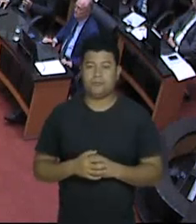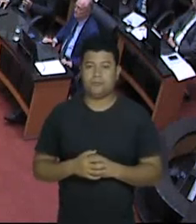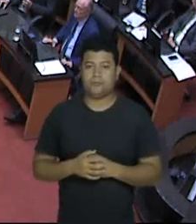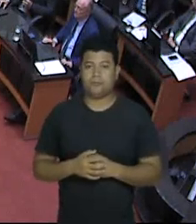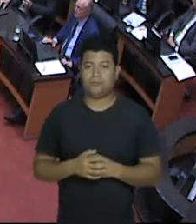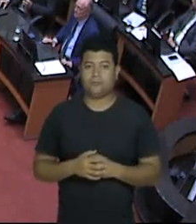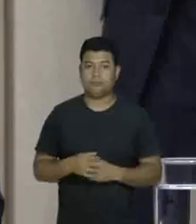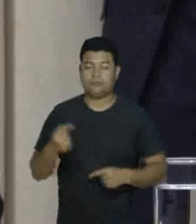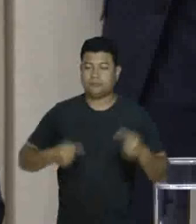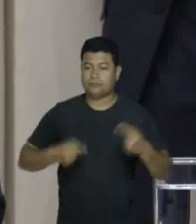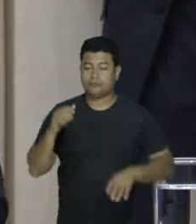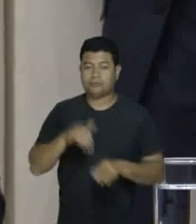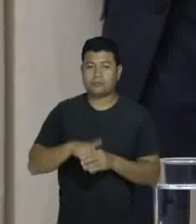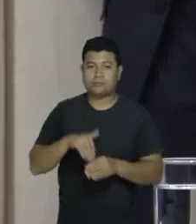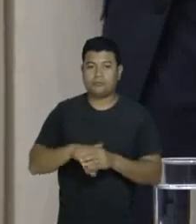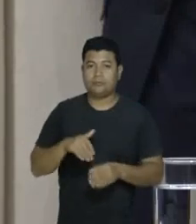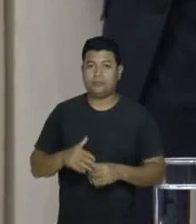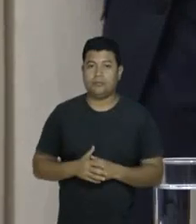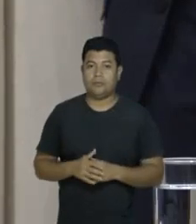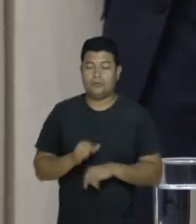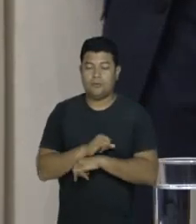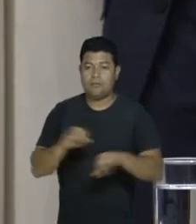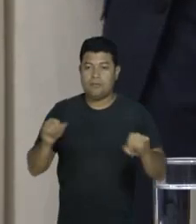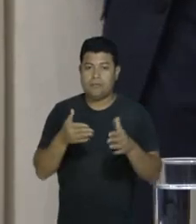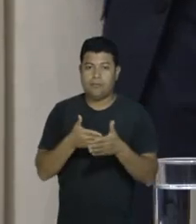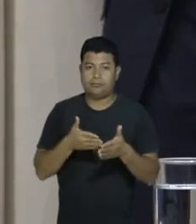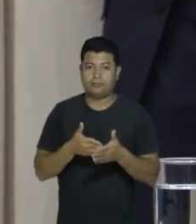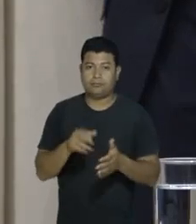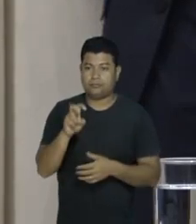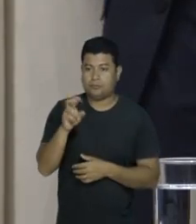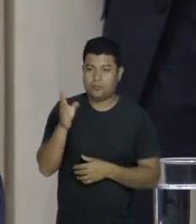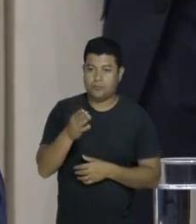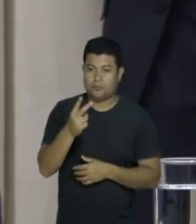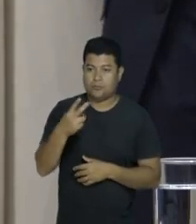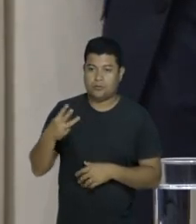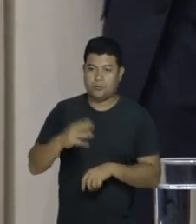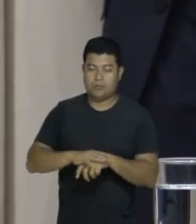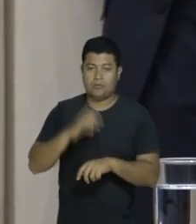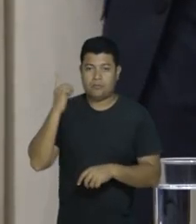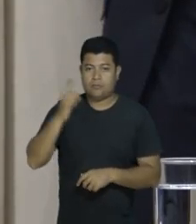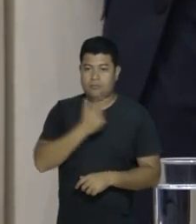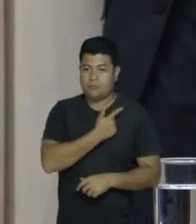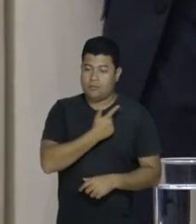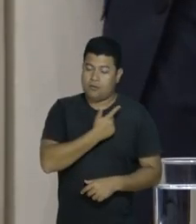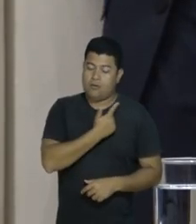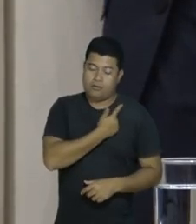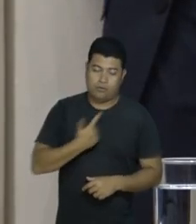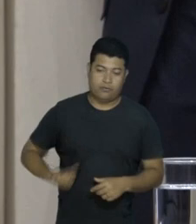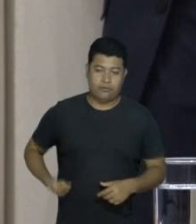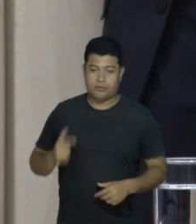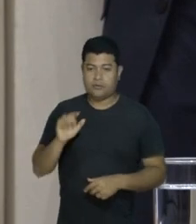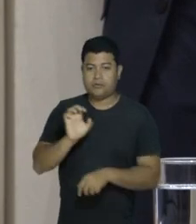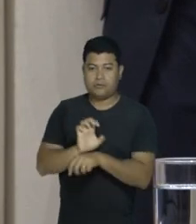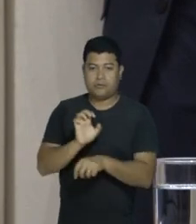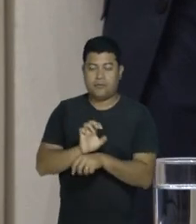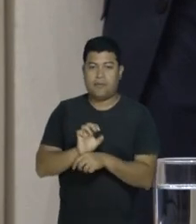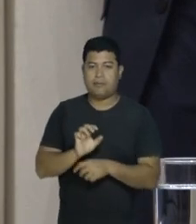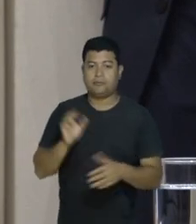Discussão e votação em turno único da mensagem de veto número 5/2023, autor Governo do Estado. Veto parcial ao projeto de